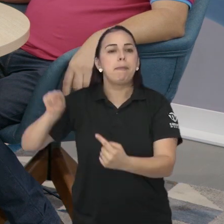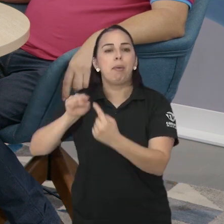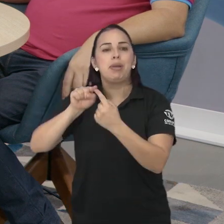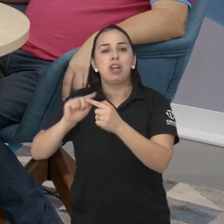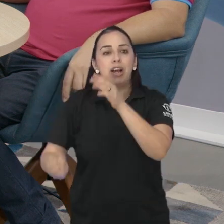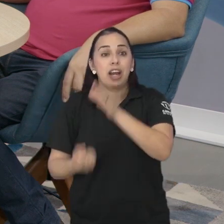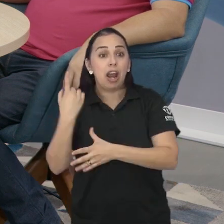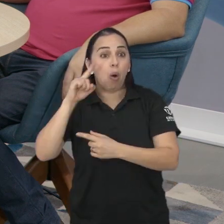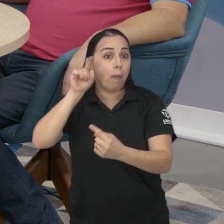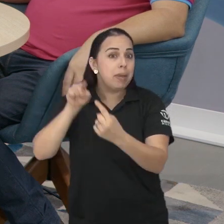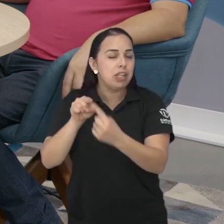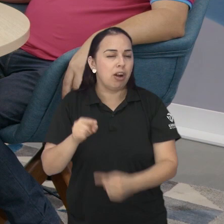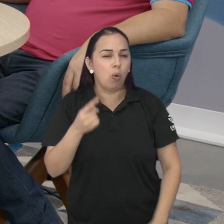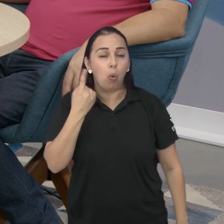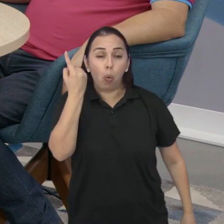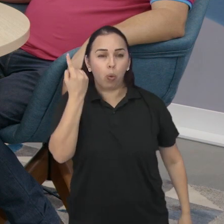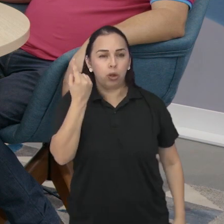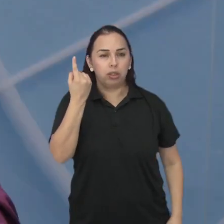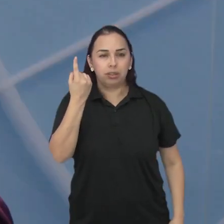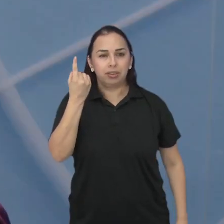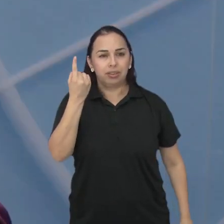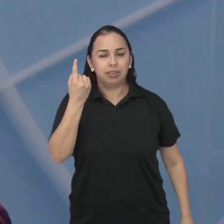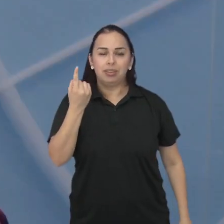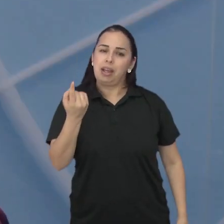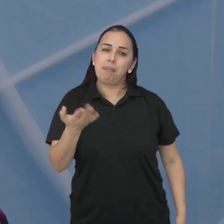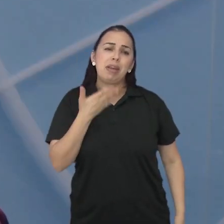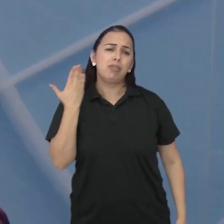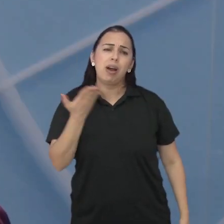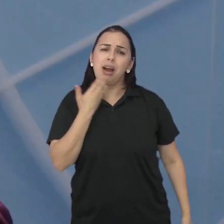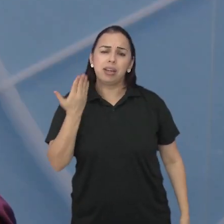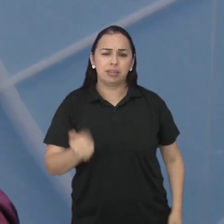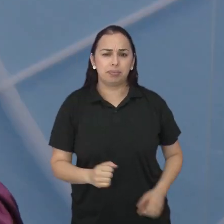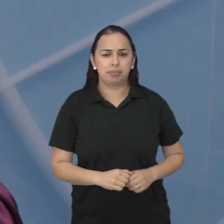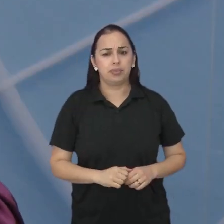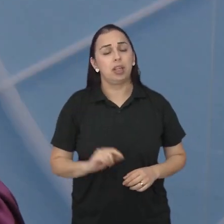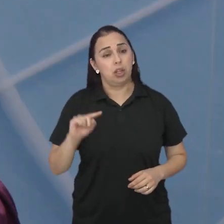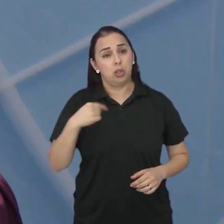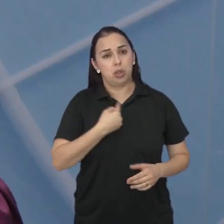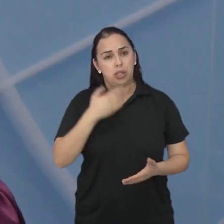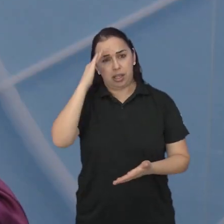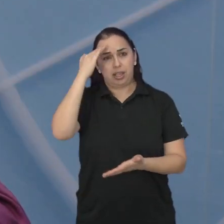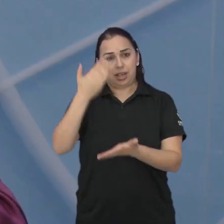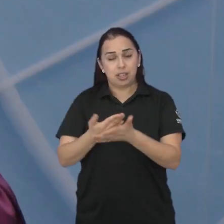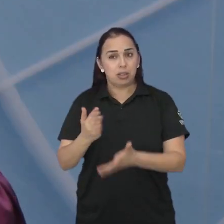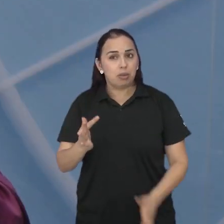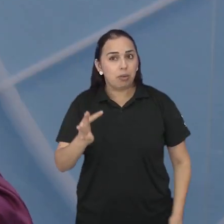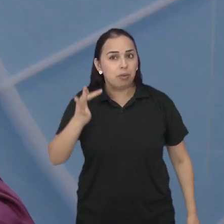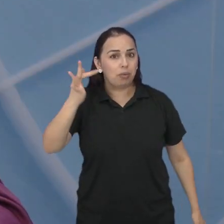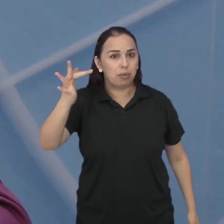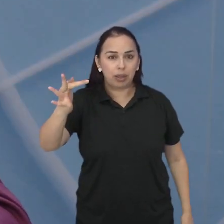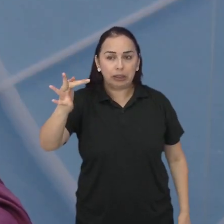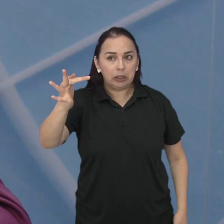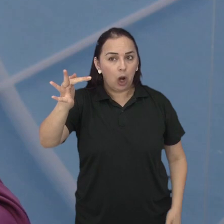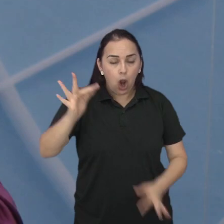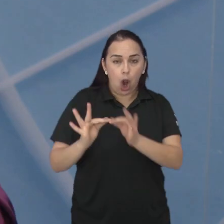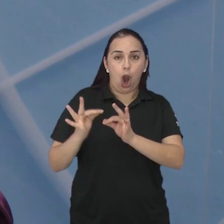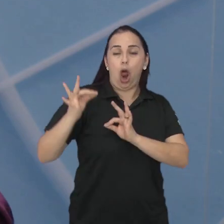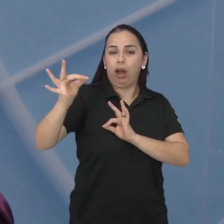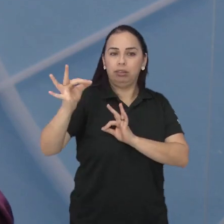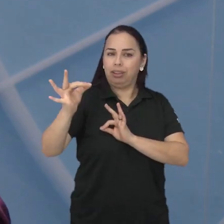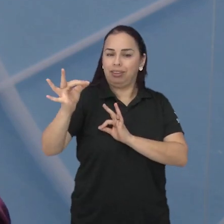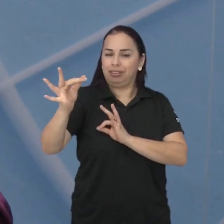e tentar resolver, achar soluções, seria muito mais viável. A gente acredita que isso no futuro não tão distante